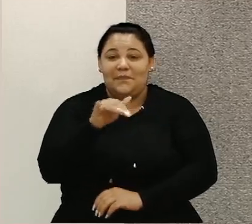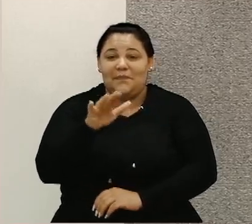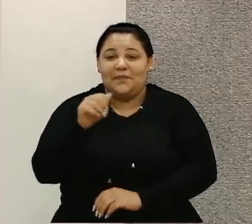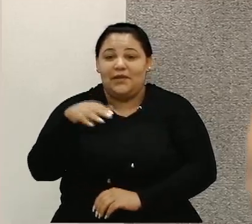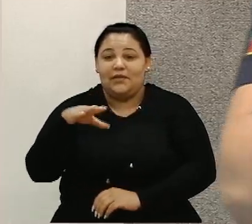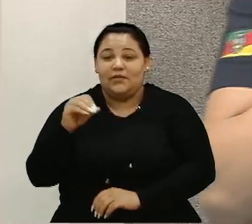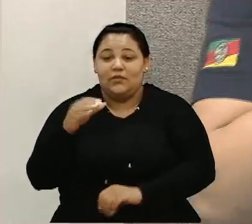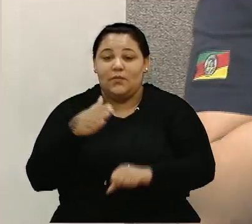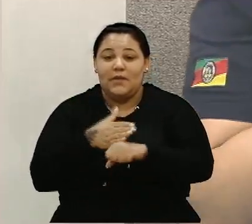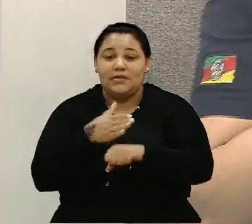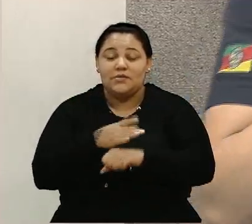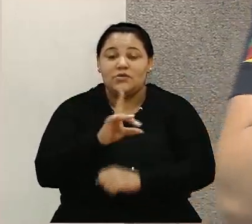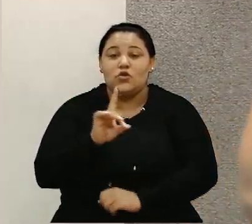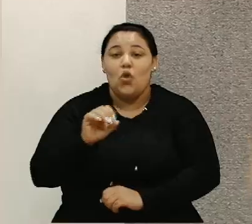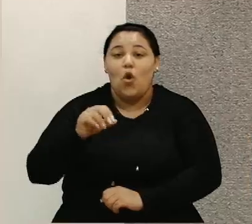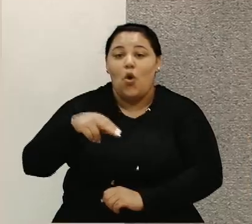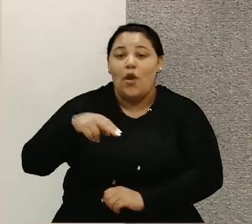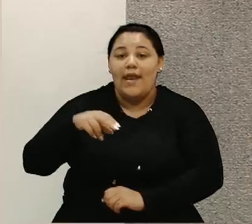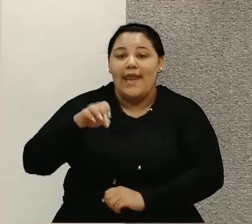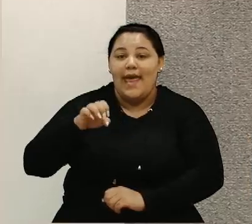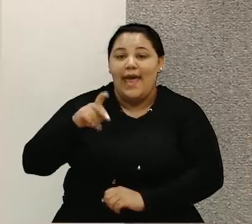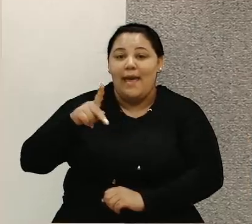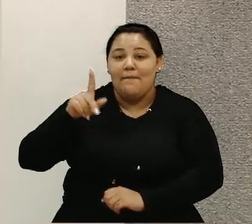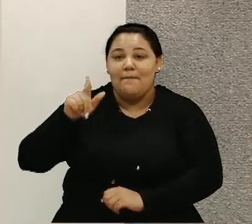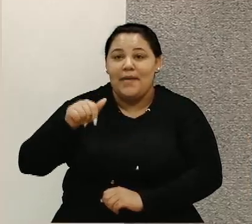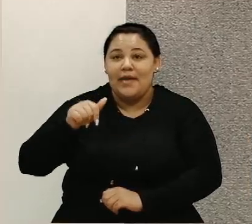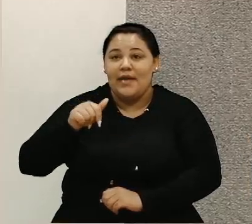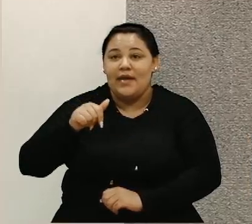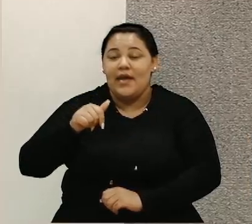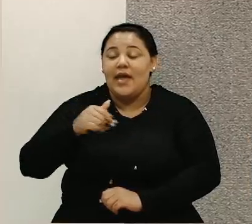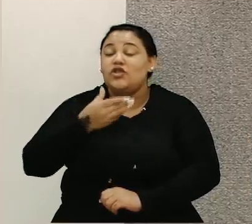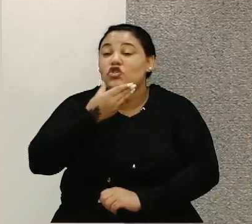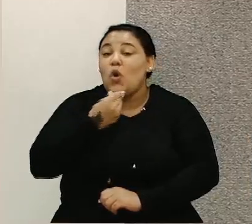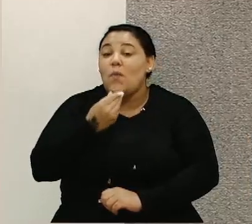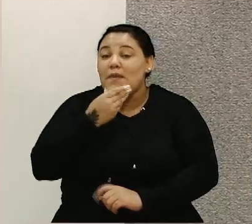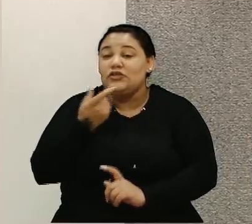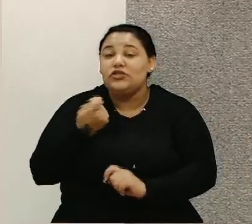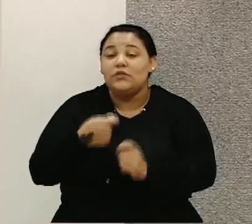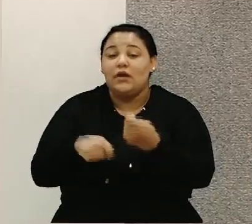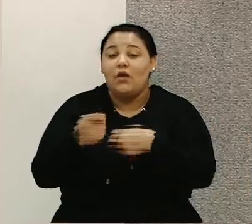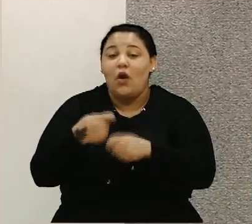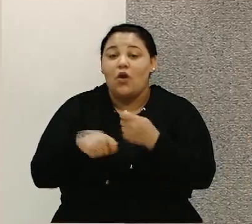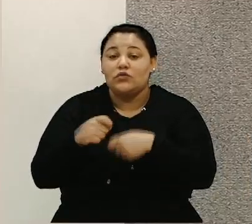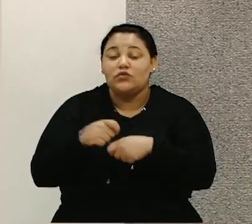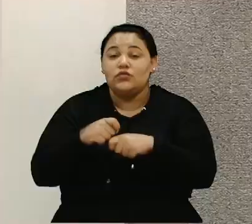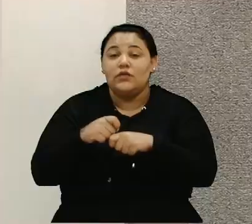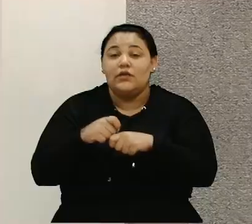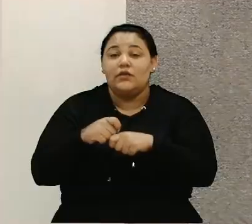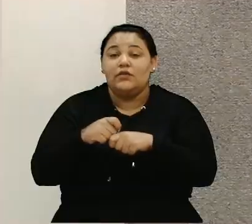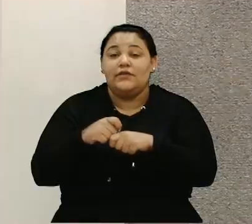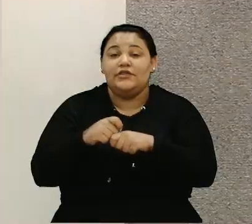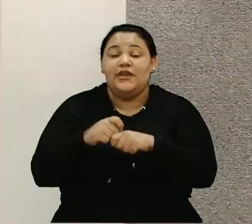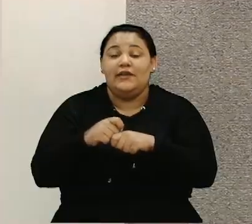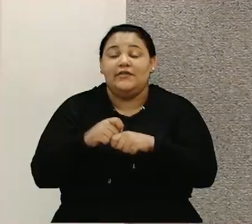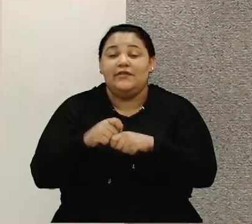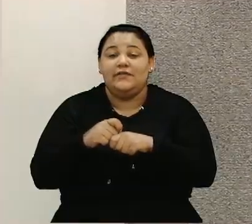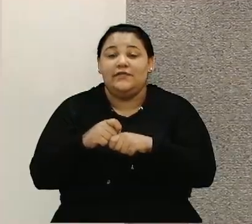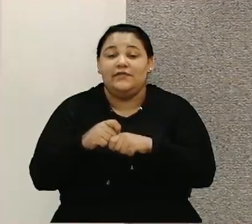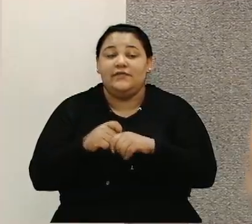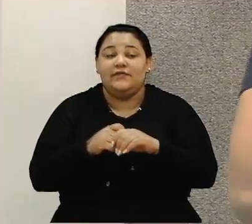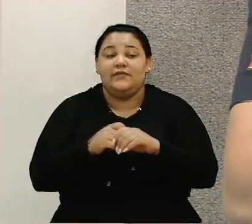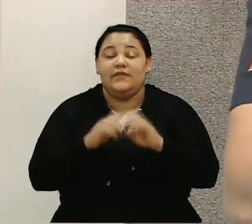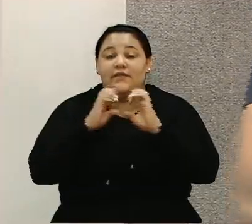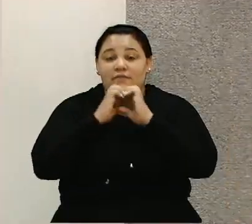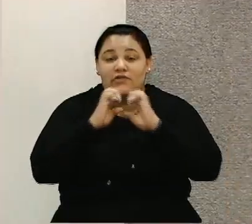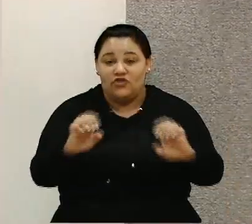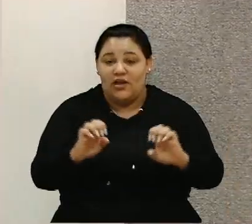Adonep. A Adonep é a Associação de Homens de Negócio do Evangelho Pleno. Essa associação ela nasceu em 1951, lá nos Estados Unidos, foi